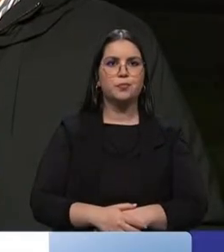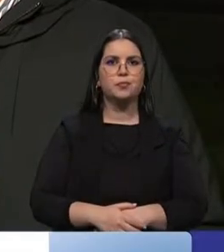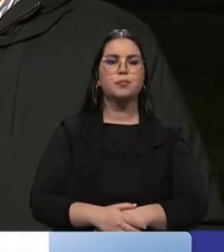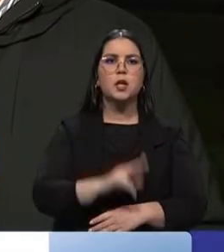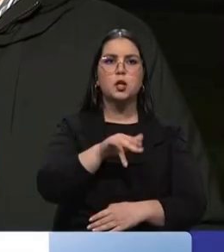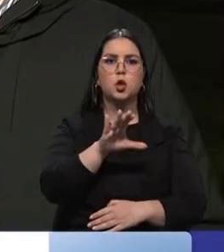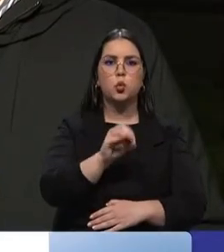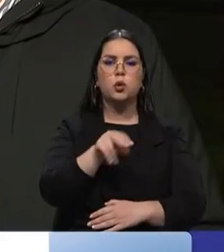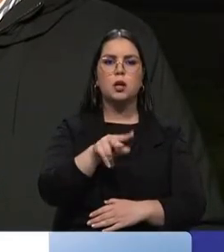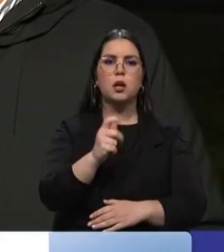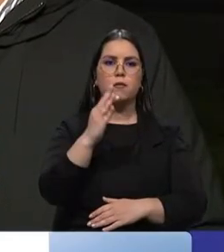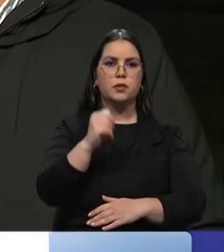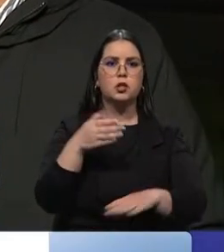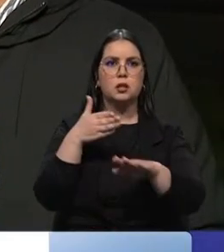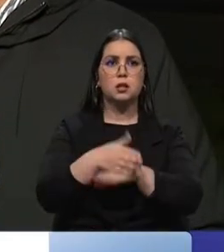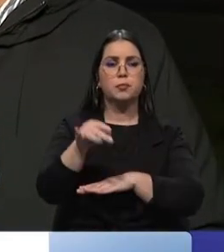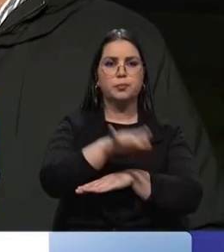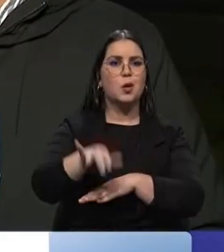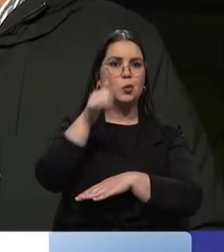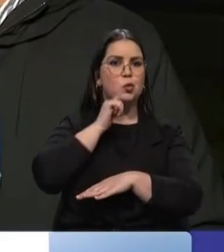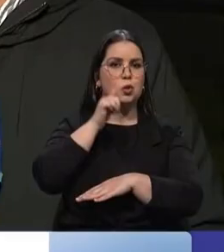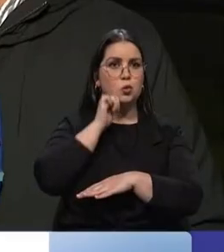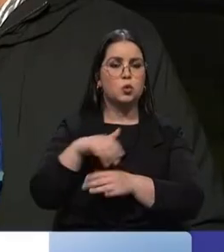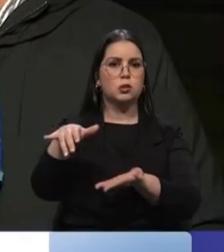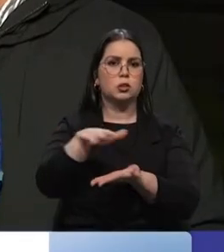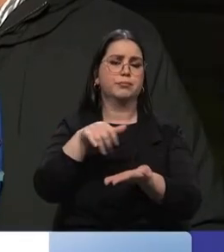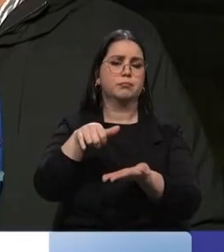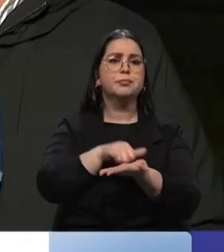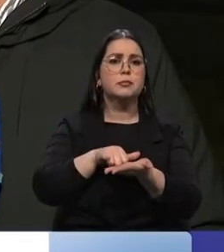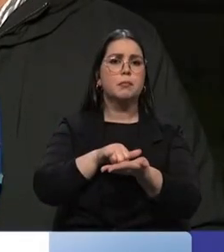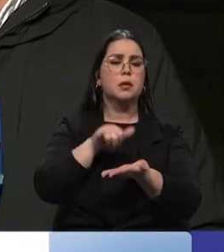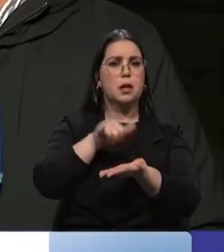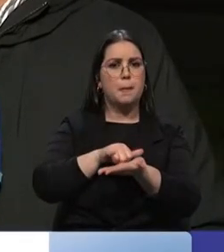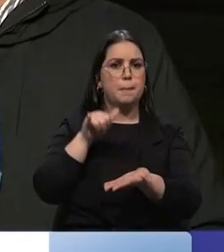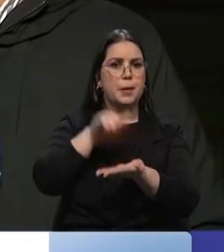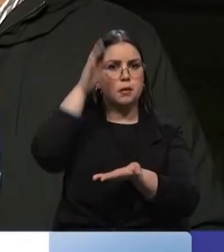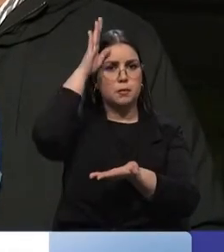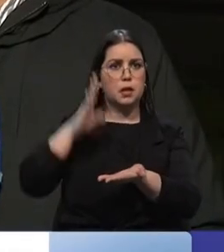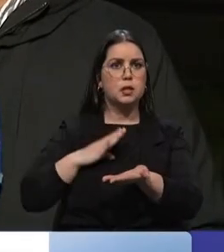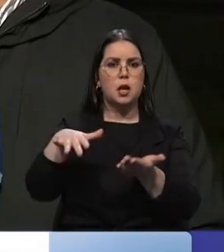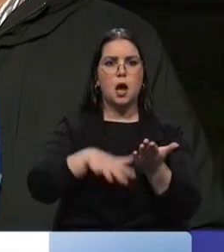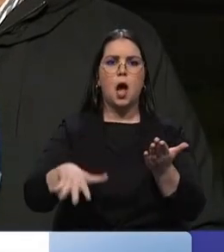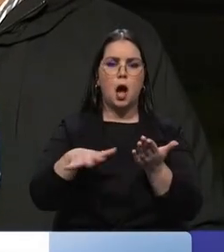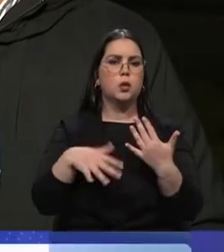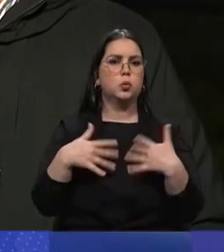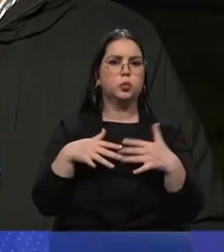em direto da base das Lajes dos Açores, com o aumento da atividade aérea naquela base